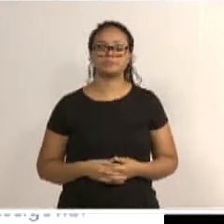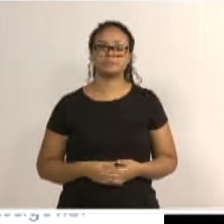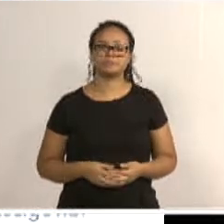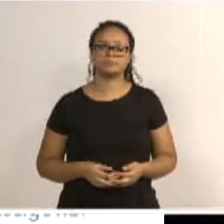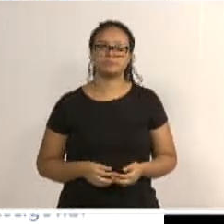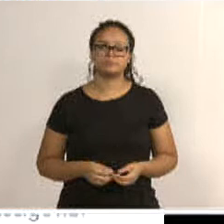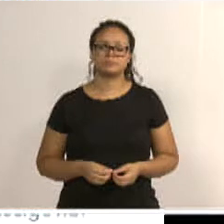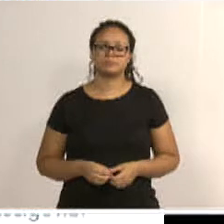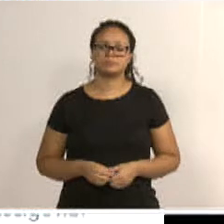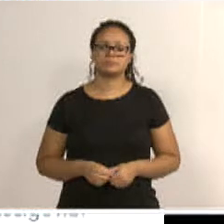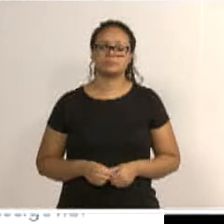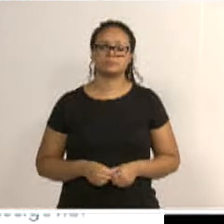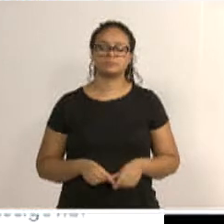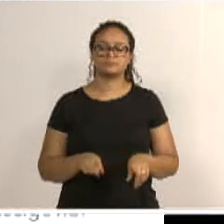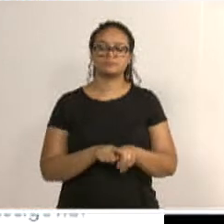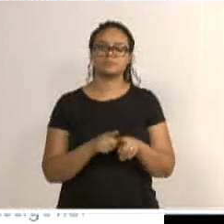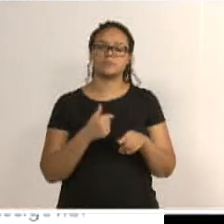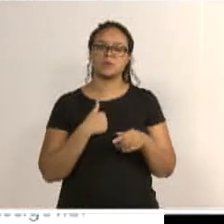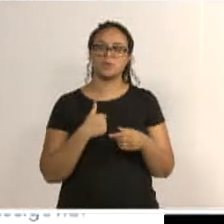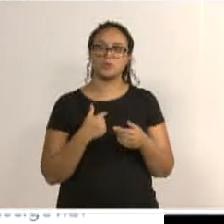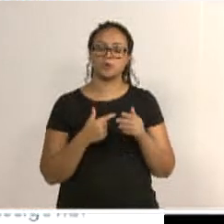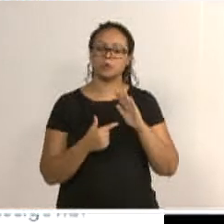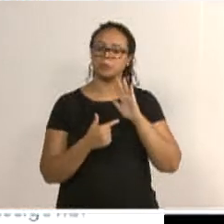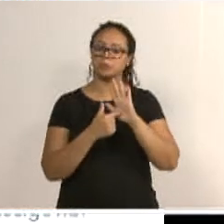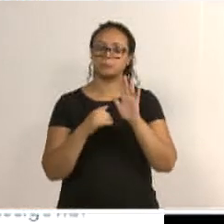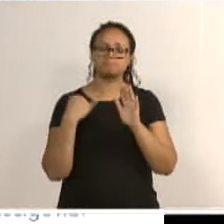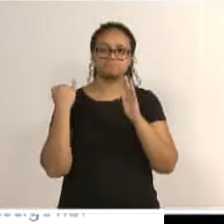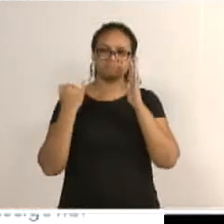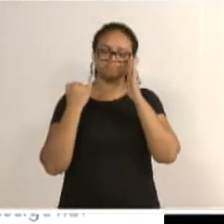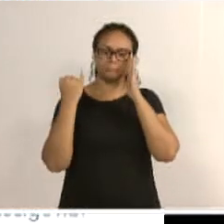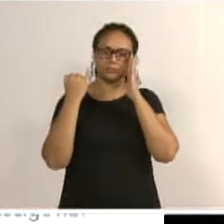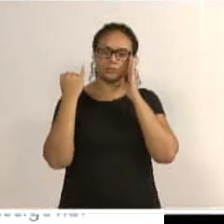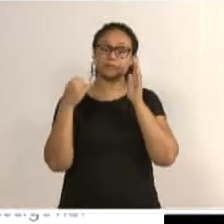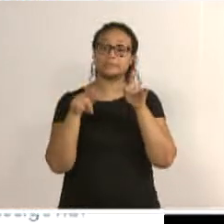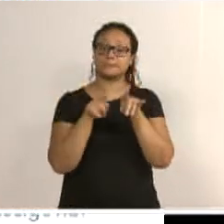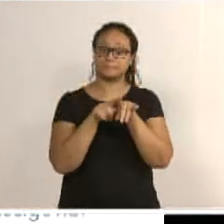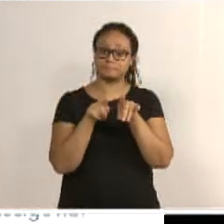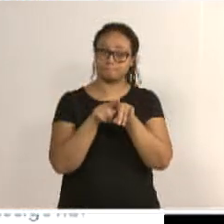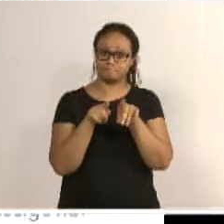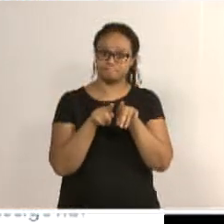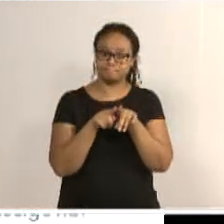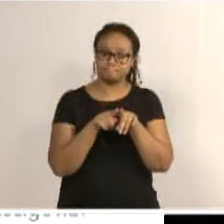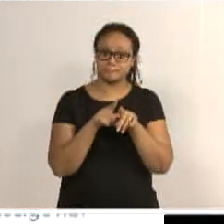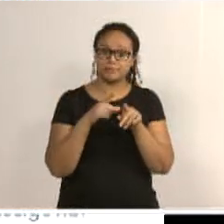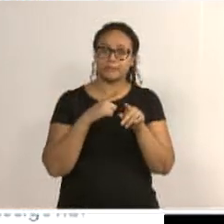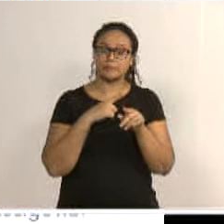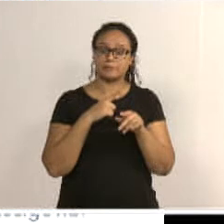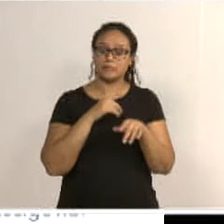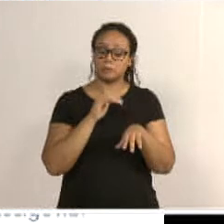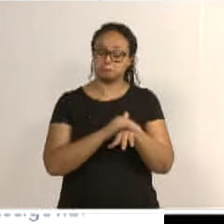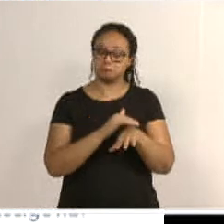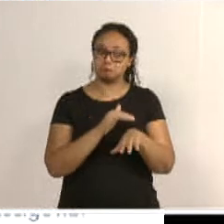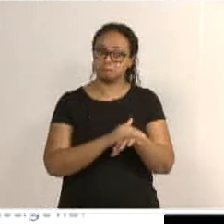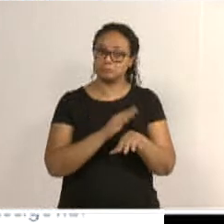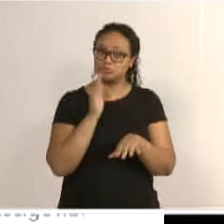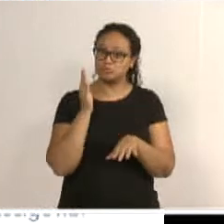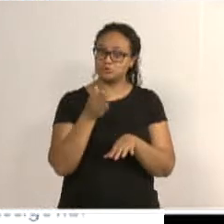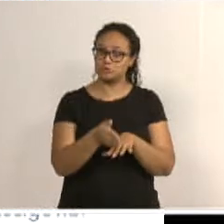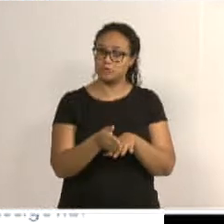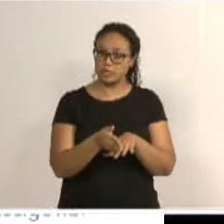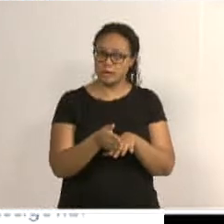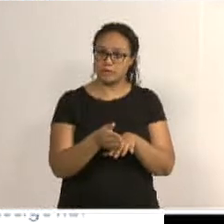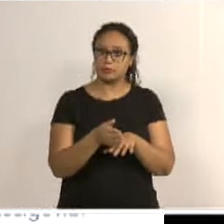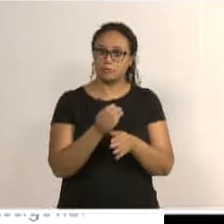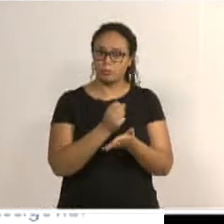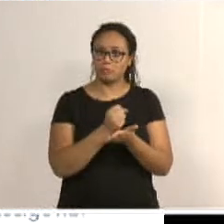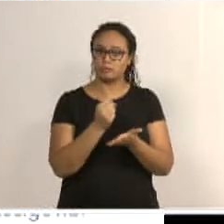A questão que eu trago aqui de mais importante é que o Tribunal de Contas também tem atuação direta sobre esse contrato e sempre questiona o que está